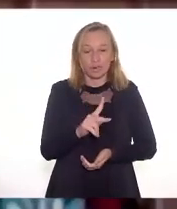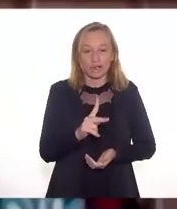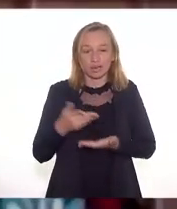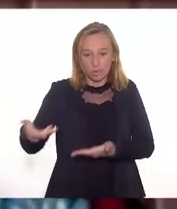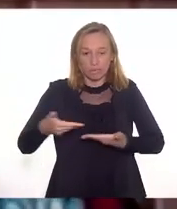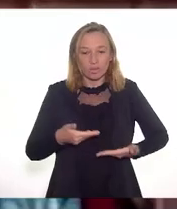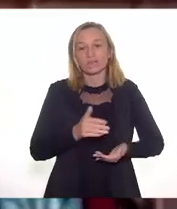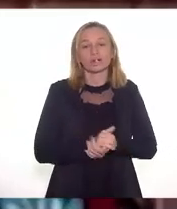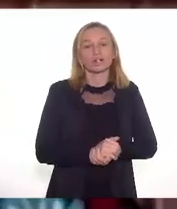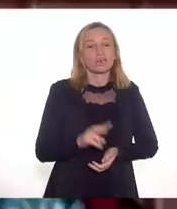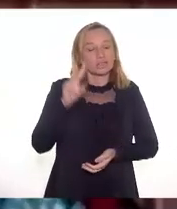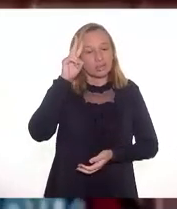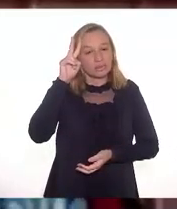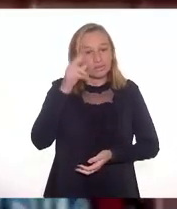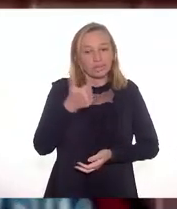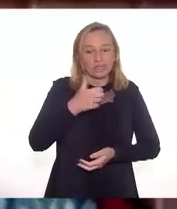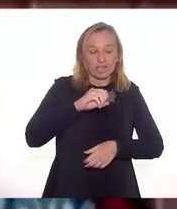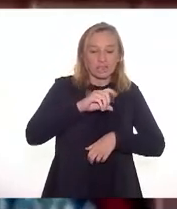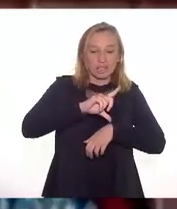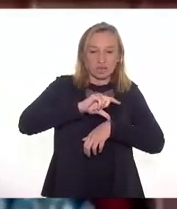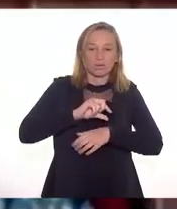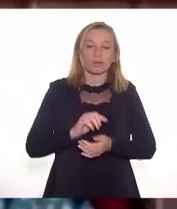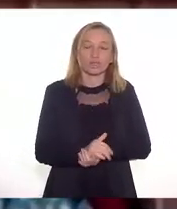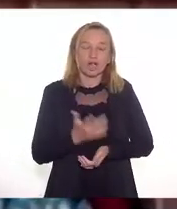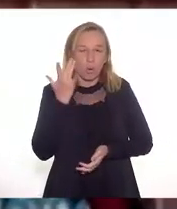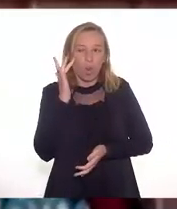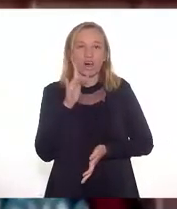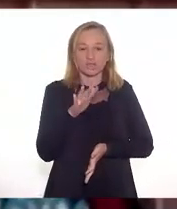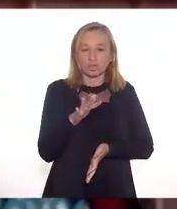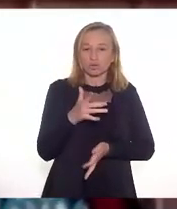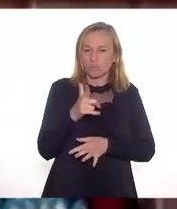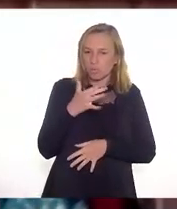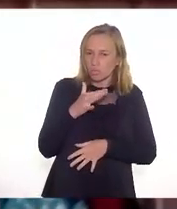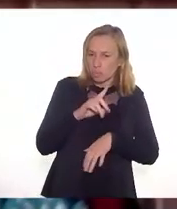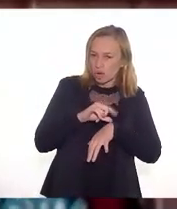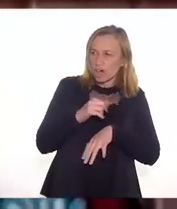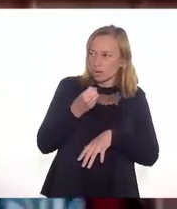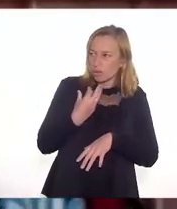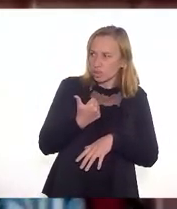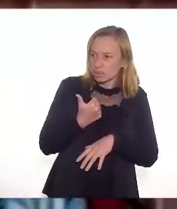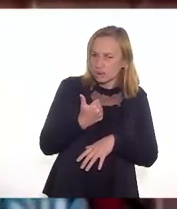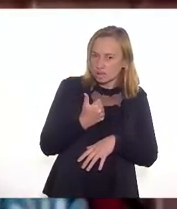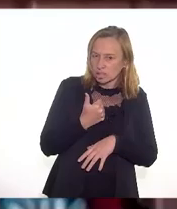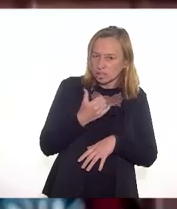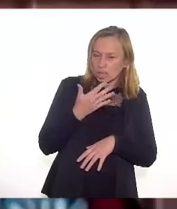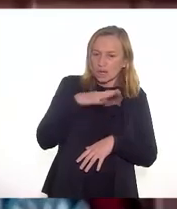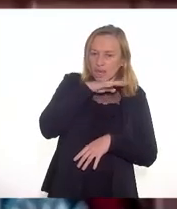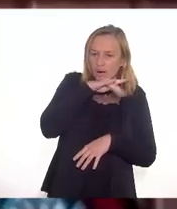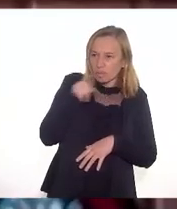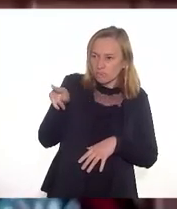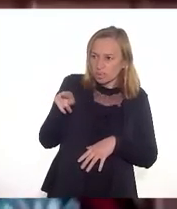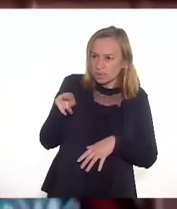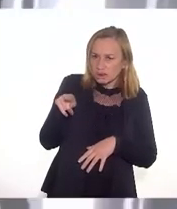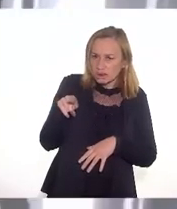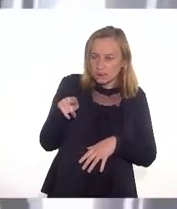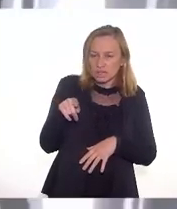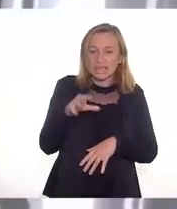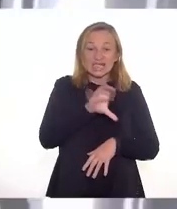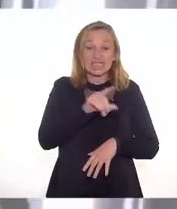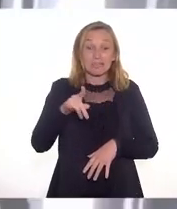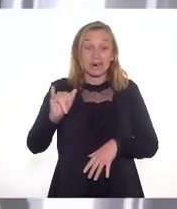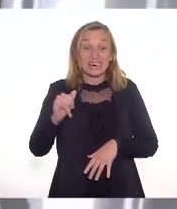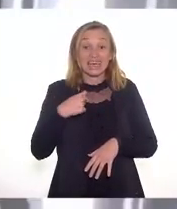Então, segunda-feira... Que horas vai ser, Mônica? Que horas? 10 horas, eu acho um horário razoável, né? É ruim para você, Valdec? É por causa da CPI, eu